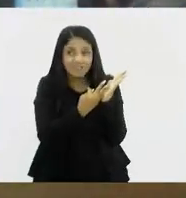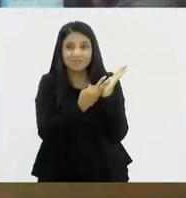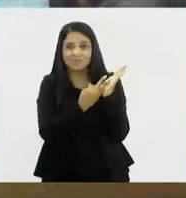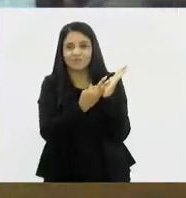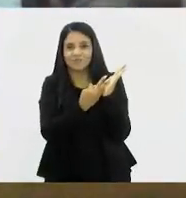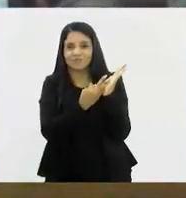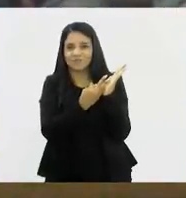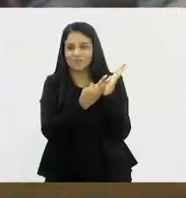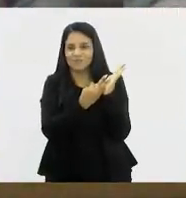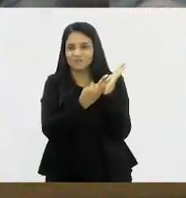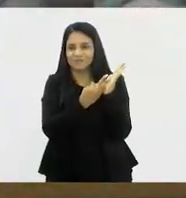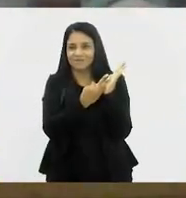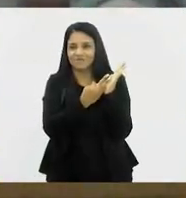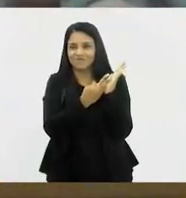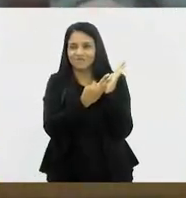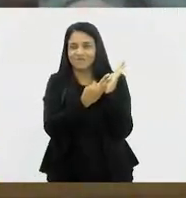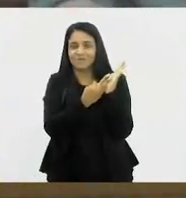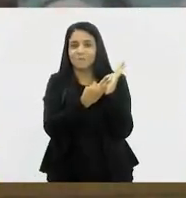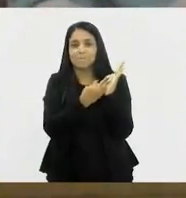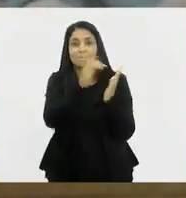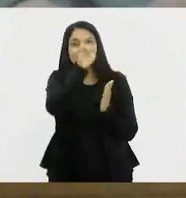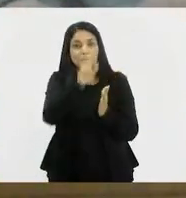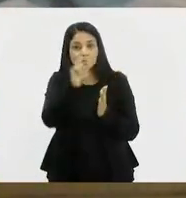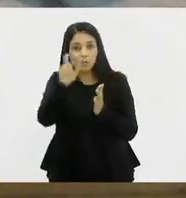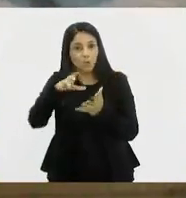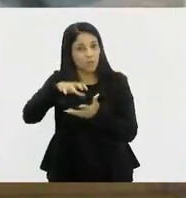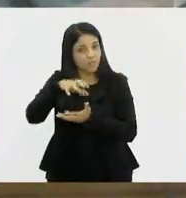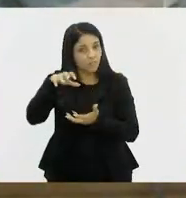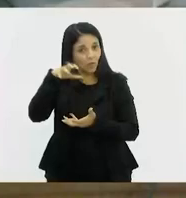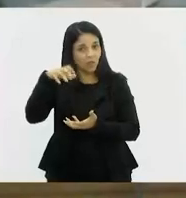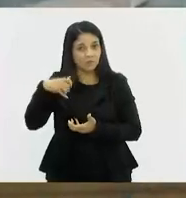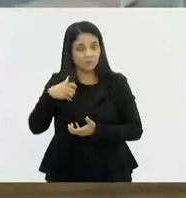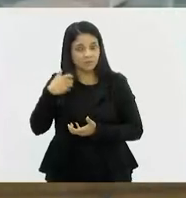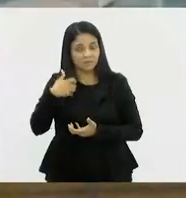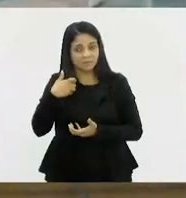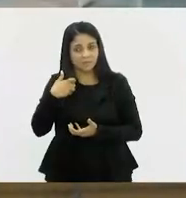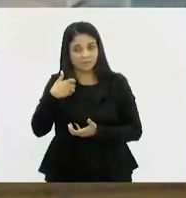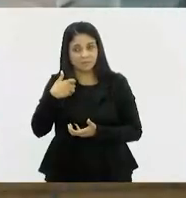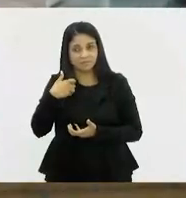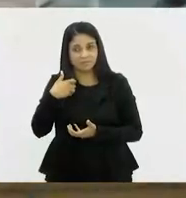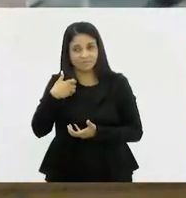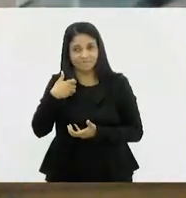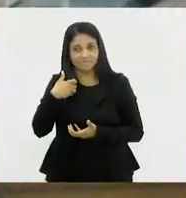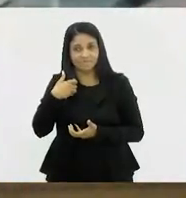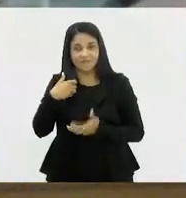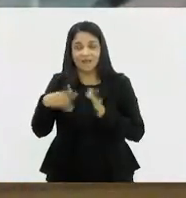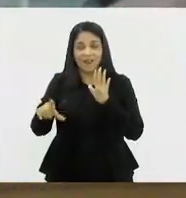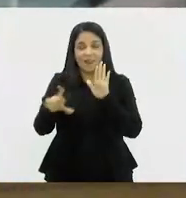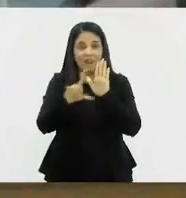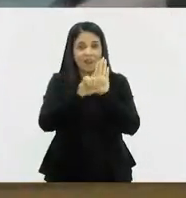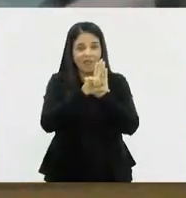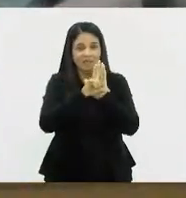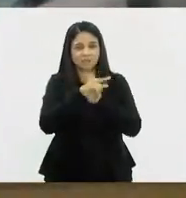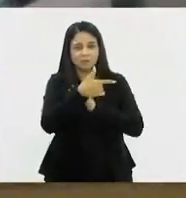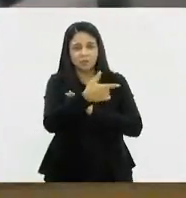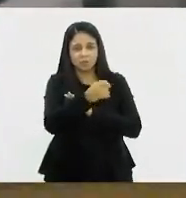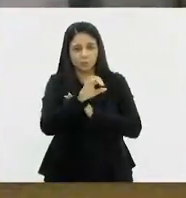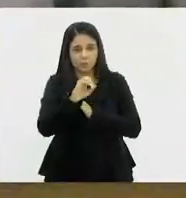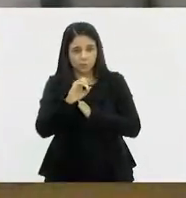ó, pessoa idosa, porque era do idoso. A primeira lei de 2003 era pessoa